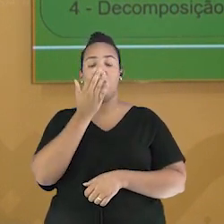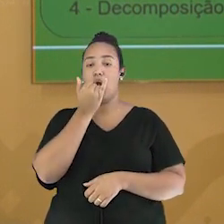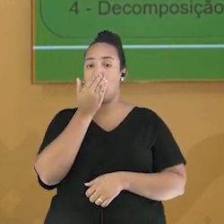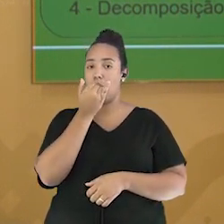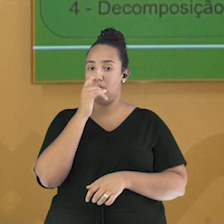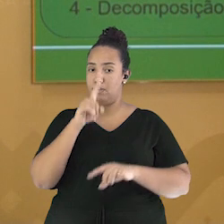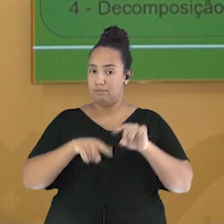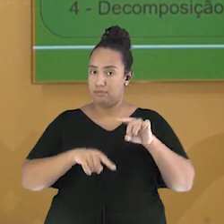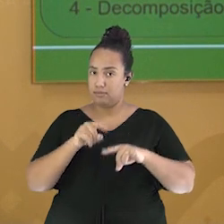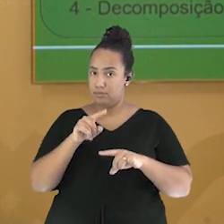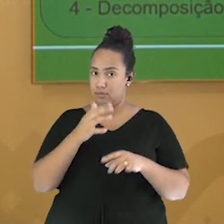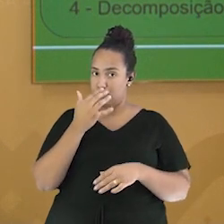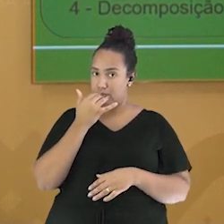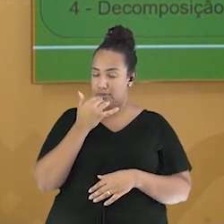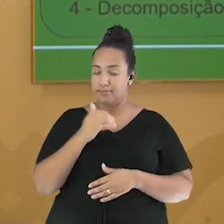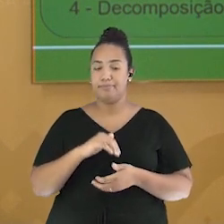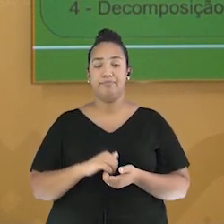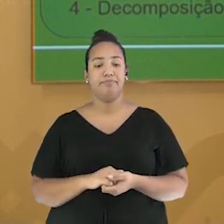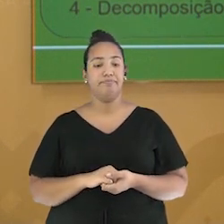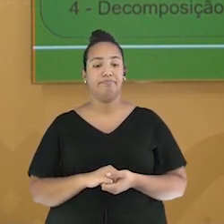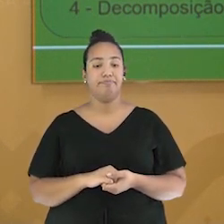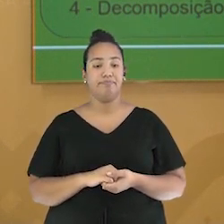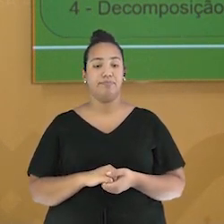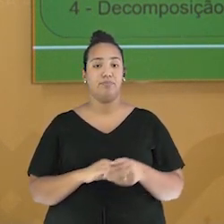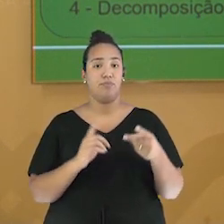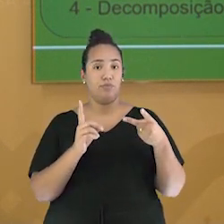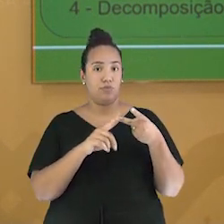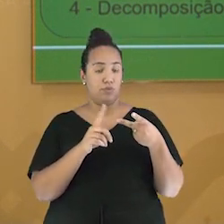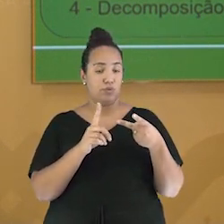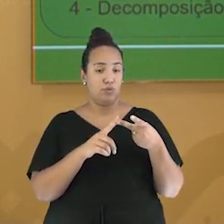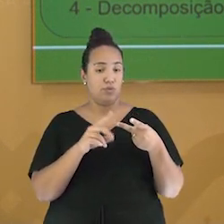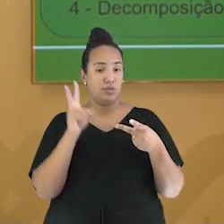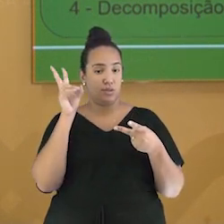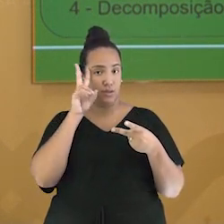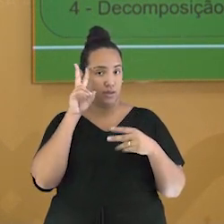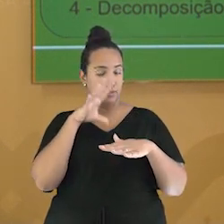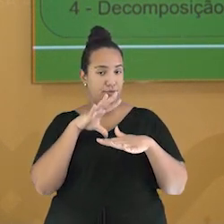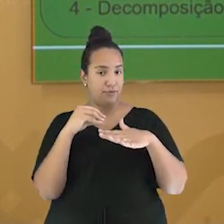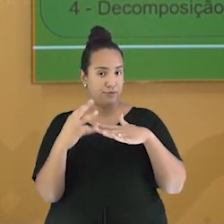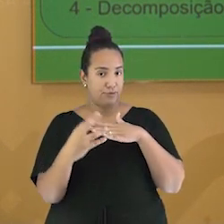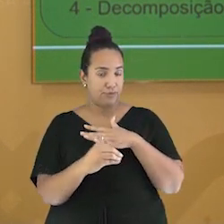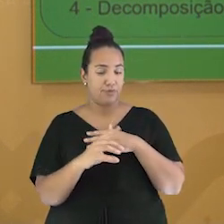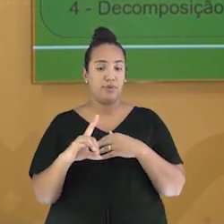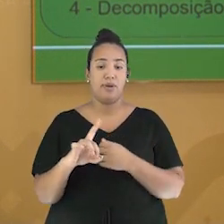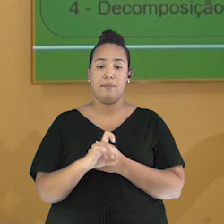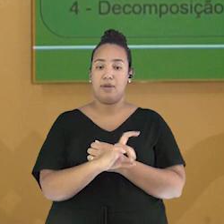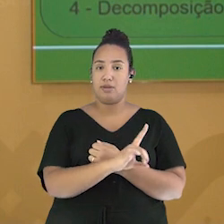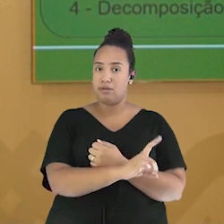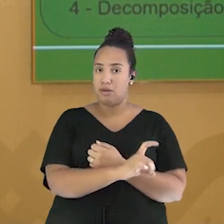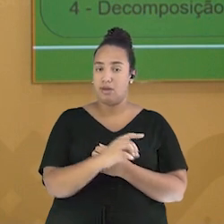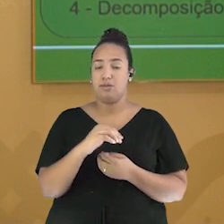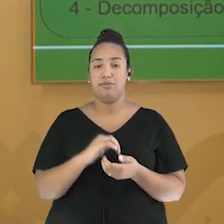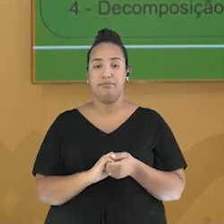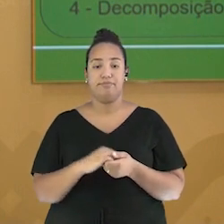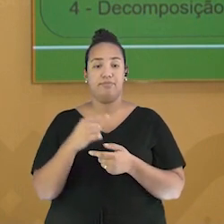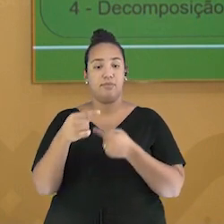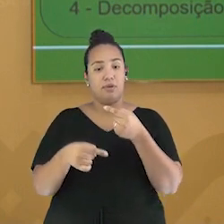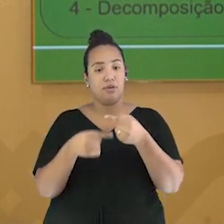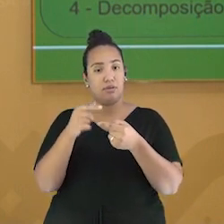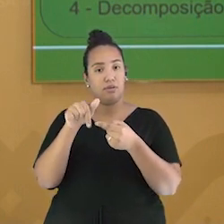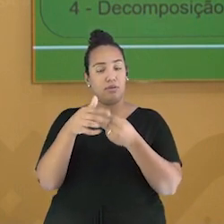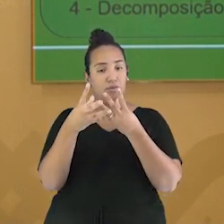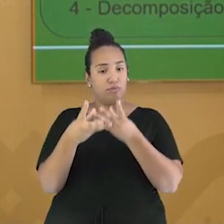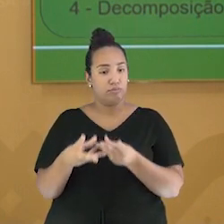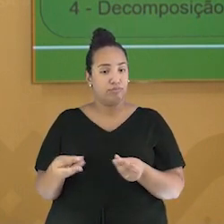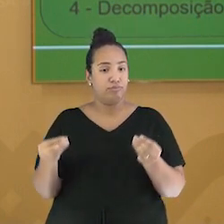consumir um alimento. Número 2, como o exemplo anterior, que eram os fungos e bactérias. Eles decompõem a